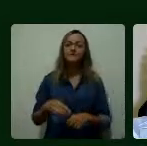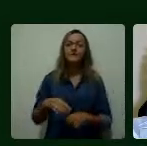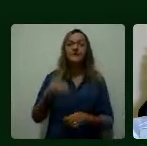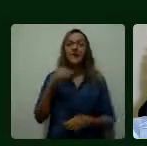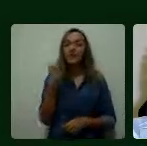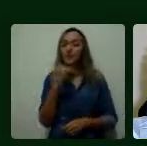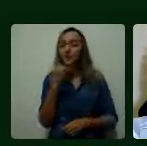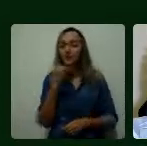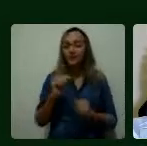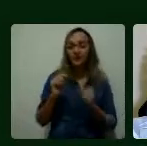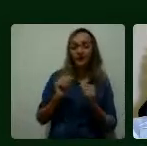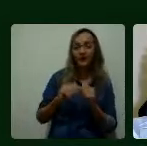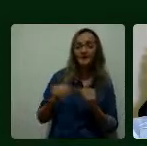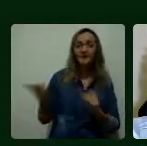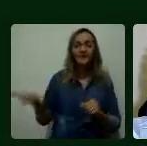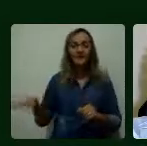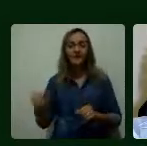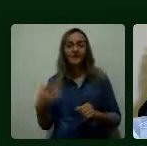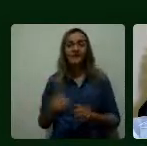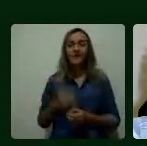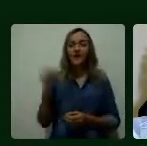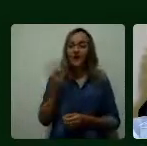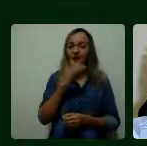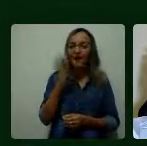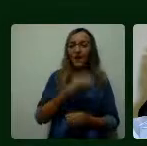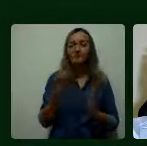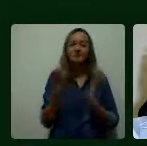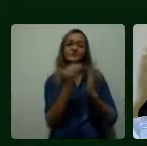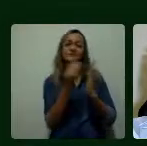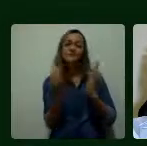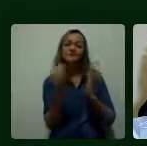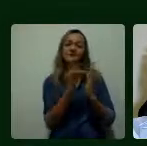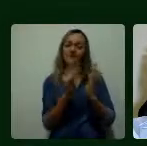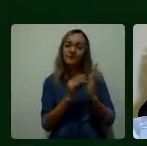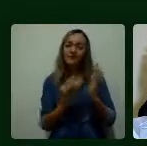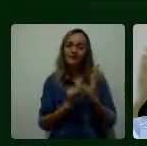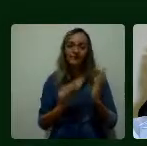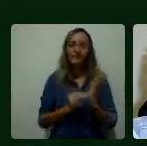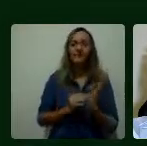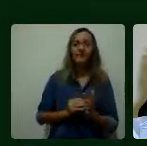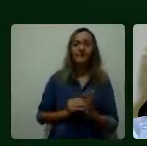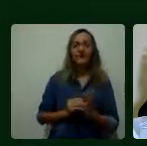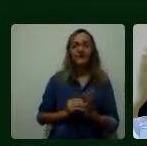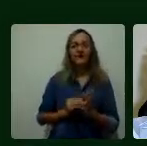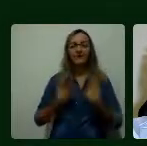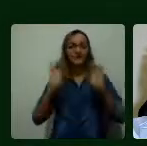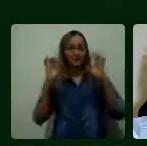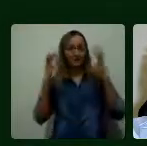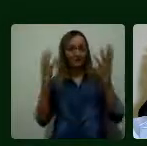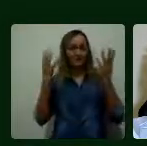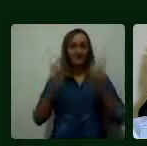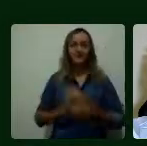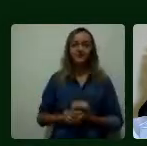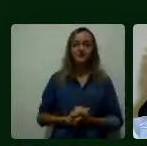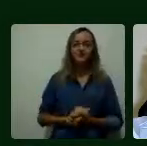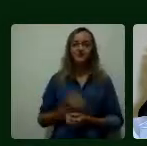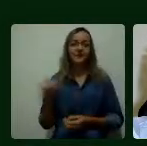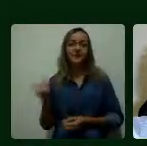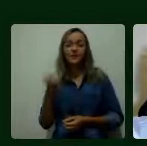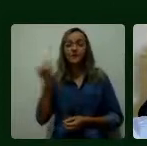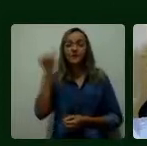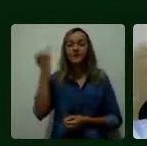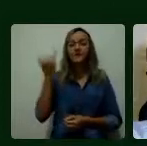mandar, né, o acesso à plataforma e as informações das lives. Verifiquem a caixa de spam de vocês, porque pode ter ido para o spam, pode ter ido